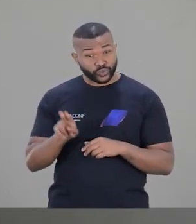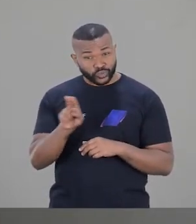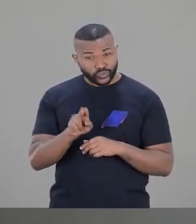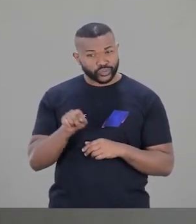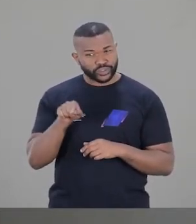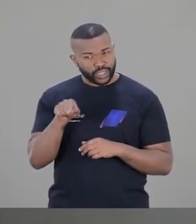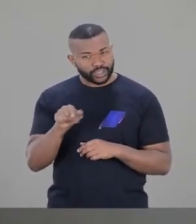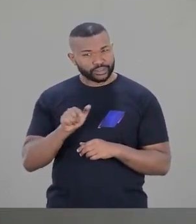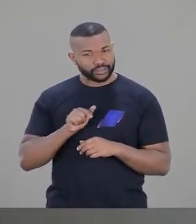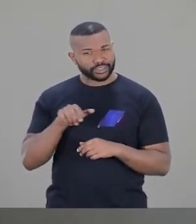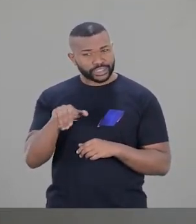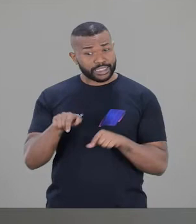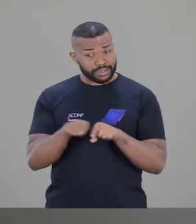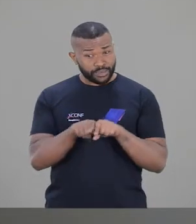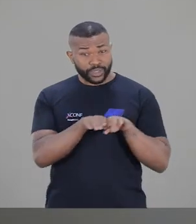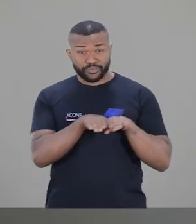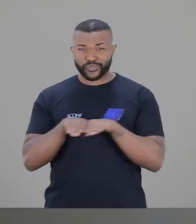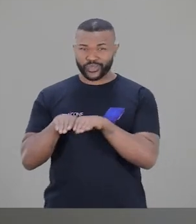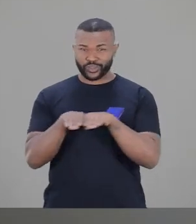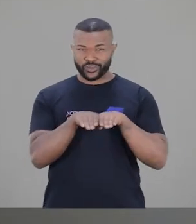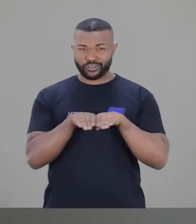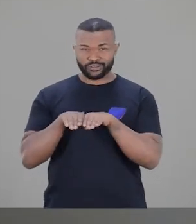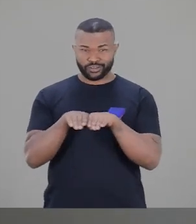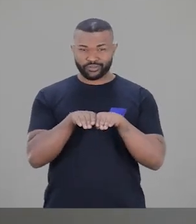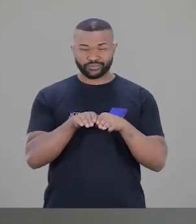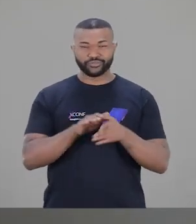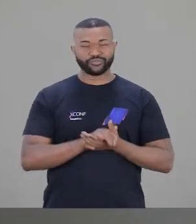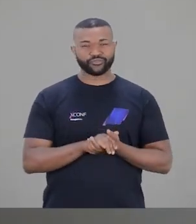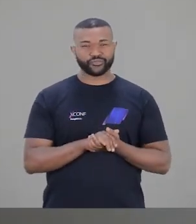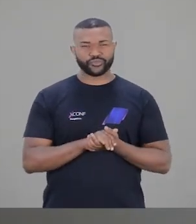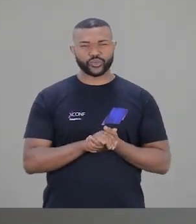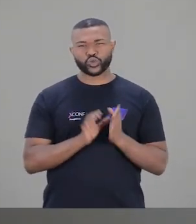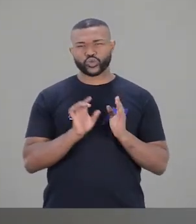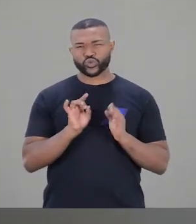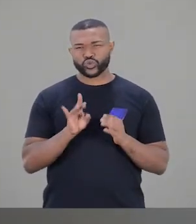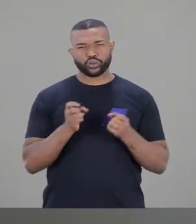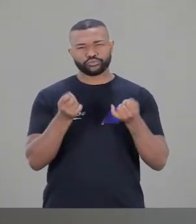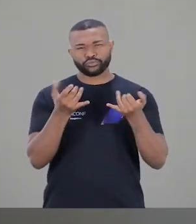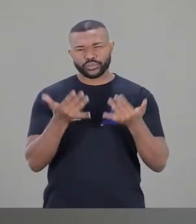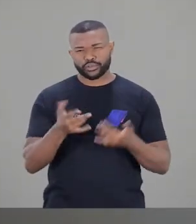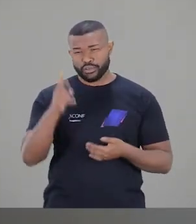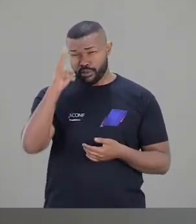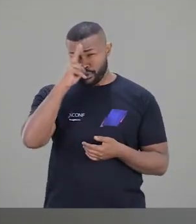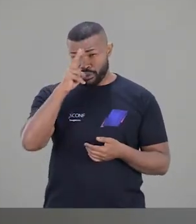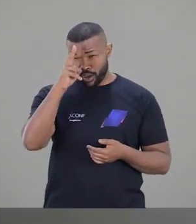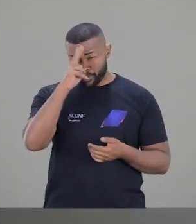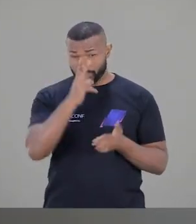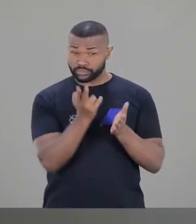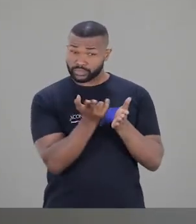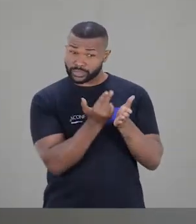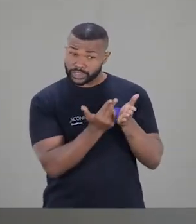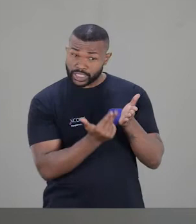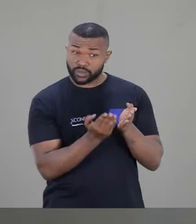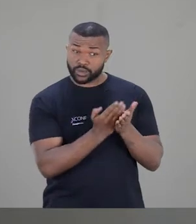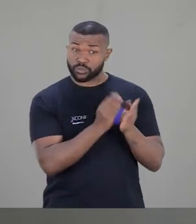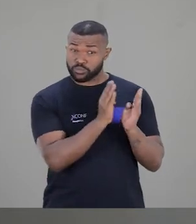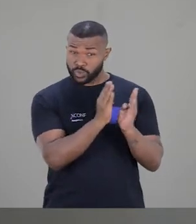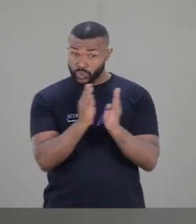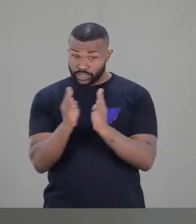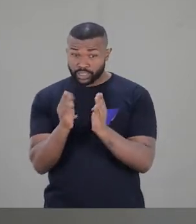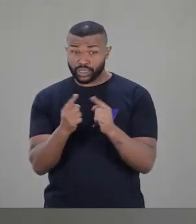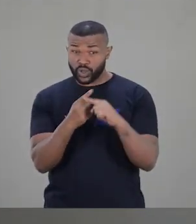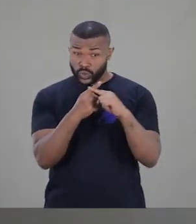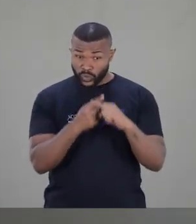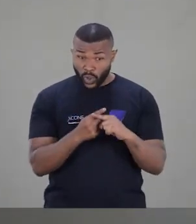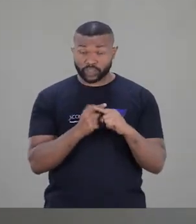de componentes e a padronização. Então, só para relembrar o desenho, a biblioteca Cross